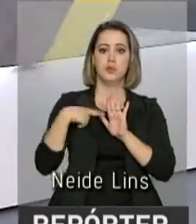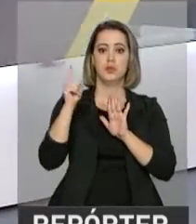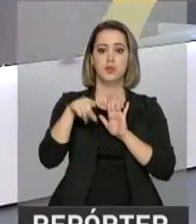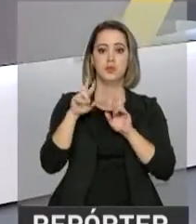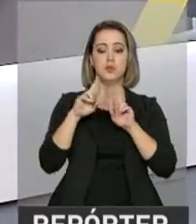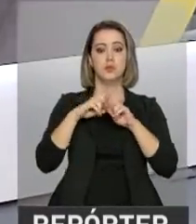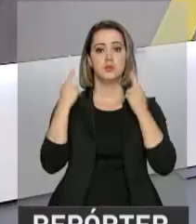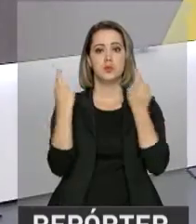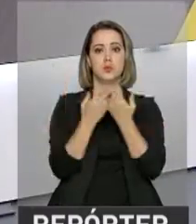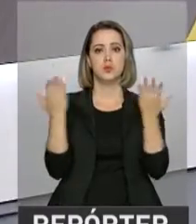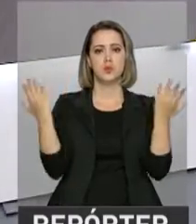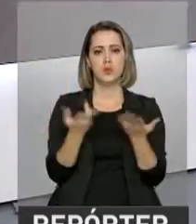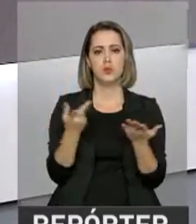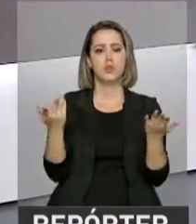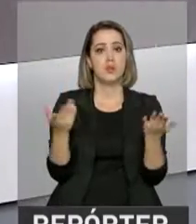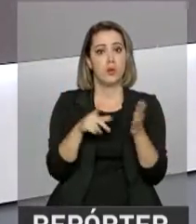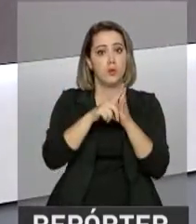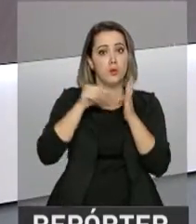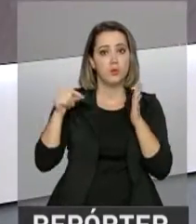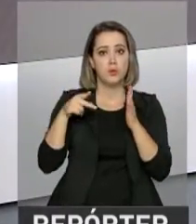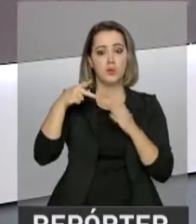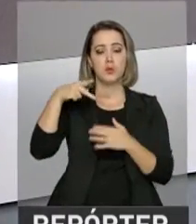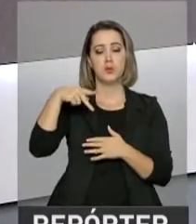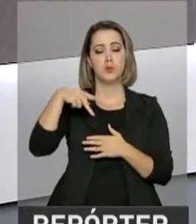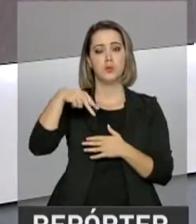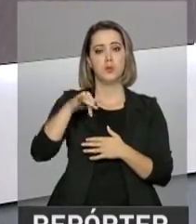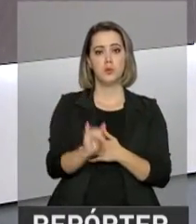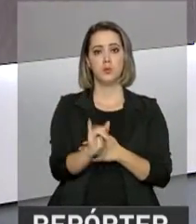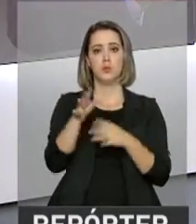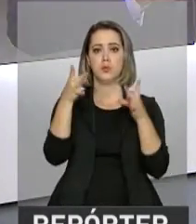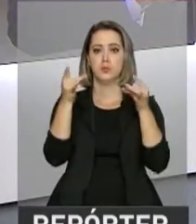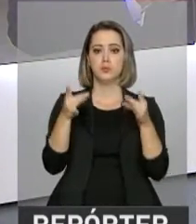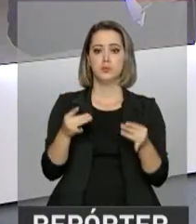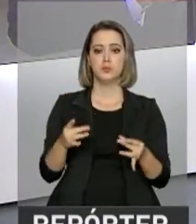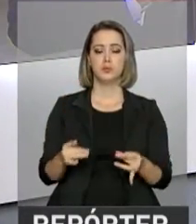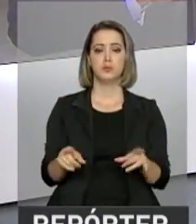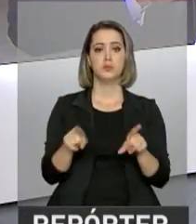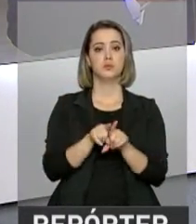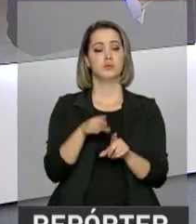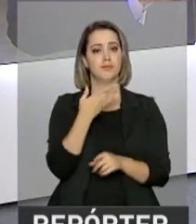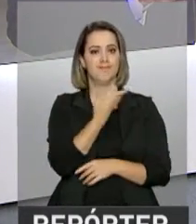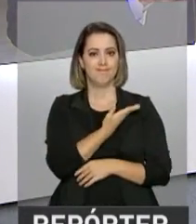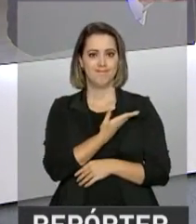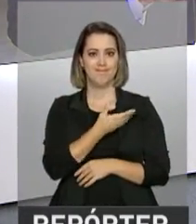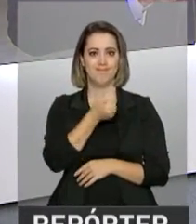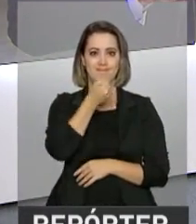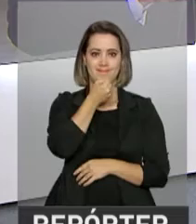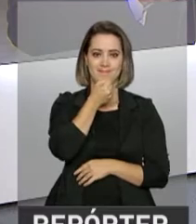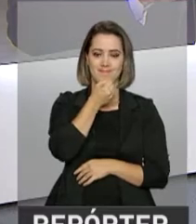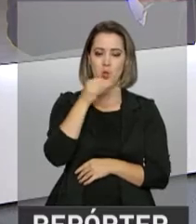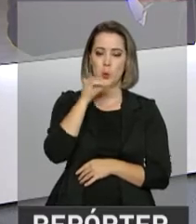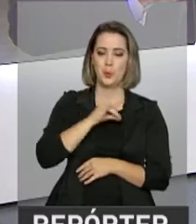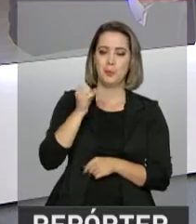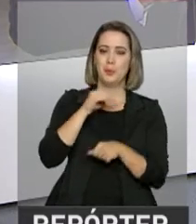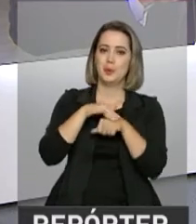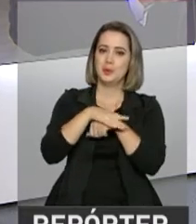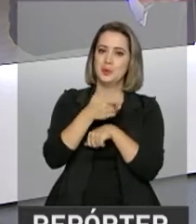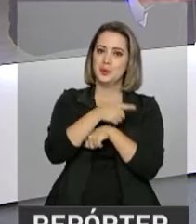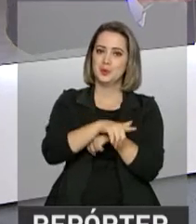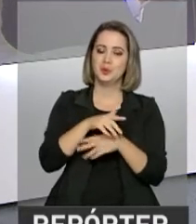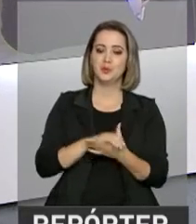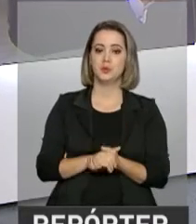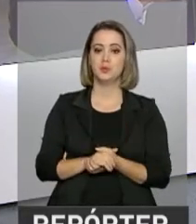uma reunião realizada neste momento no Palácio do Planalto. E quem tem os detalhes para a gente é o repórter Ney Pereira. Olá, Ney, boa noite mais uma